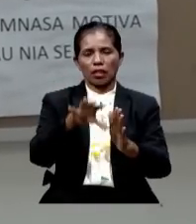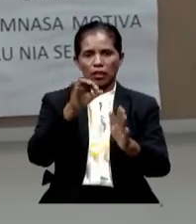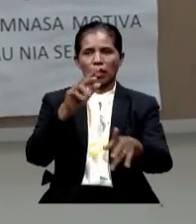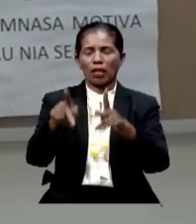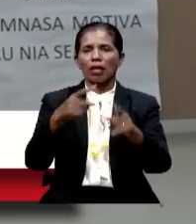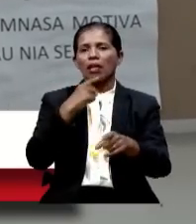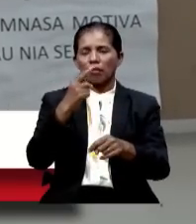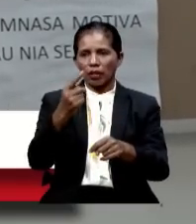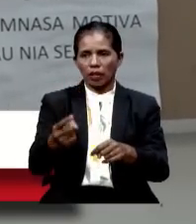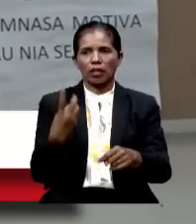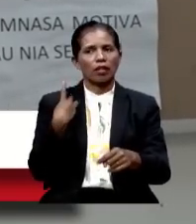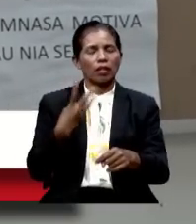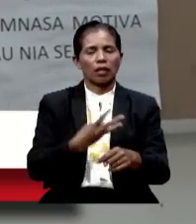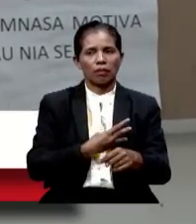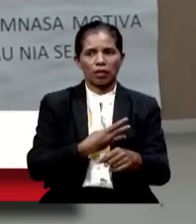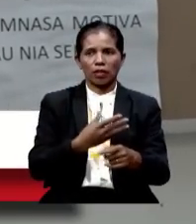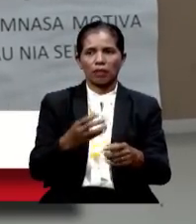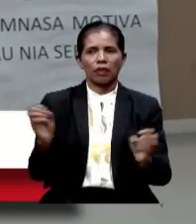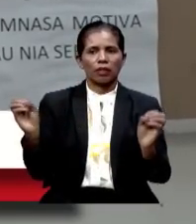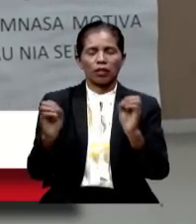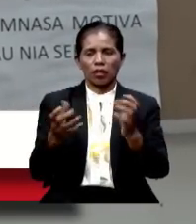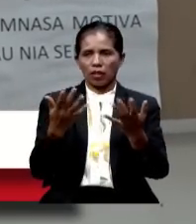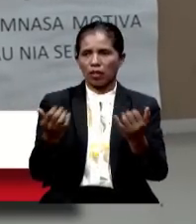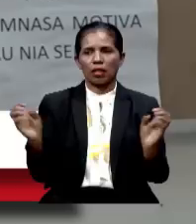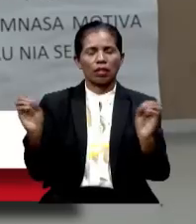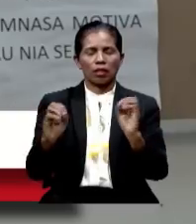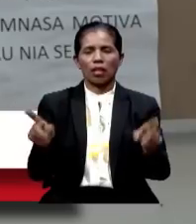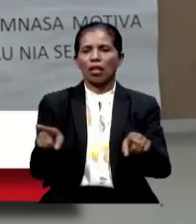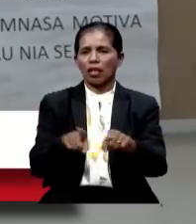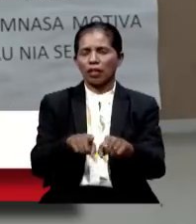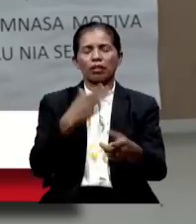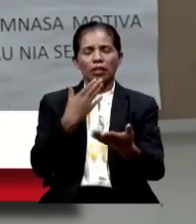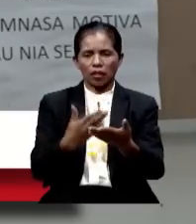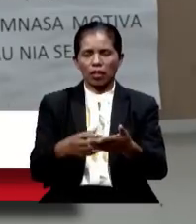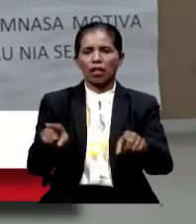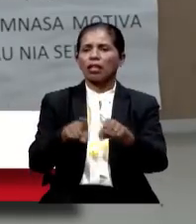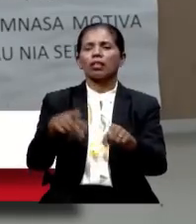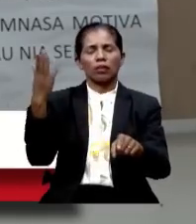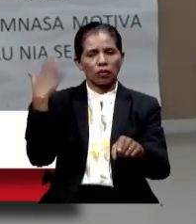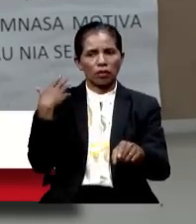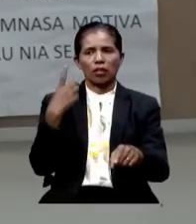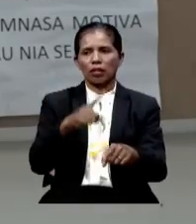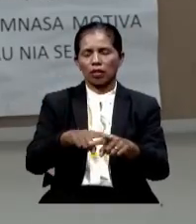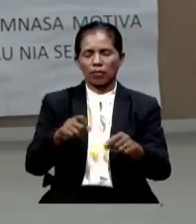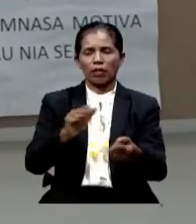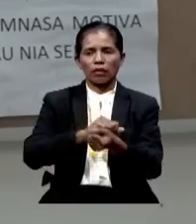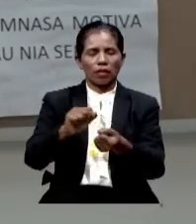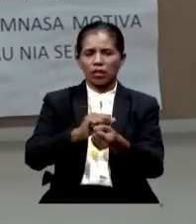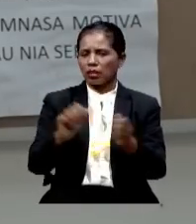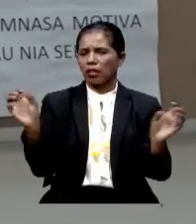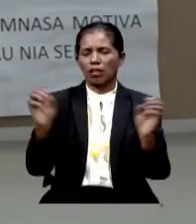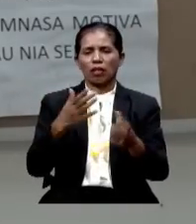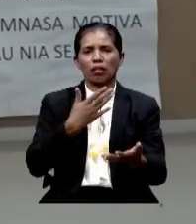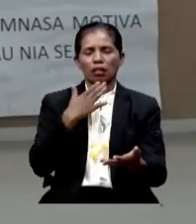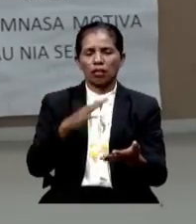dia kata a minha produto né, lá dia agora né, lá dia cansa ulo também a face né, a nessa lá fure depois lá